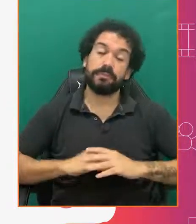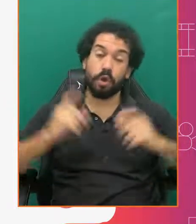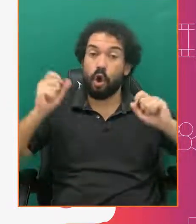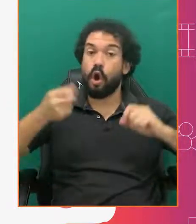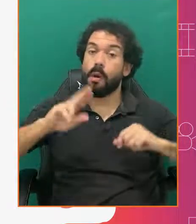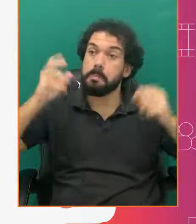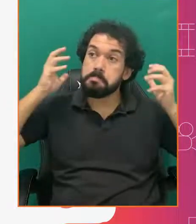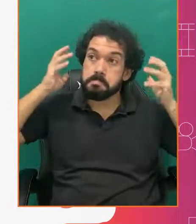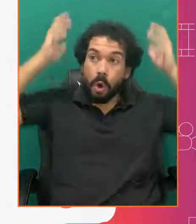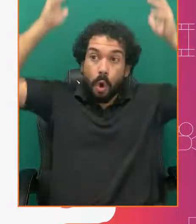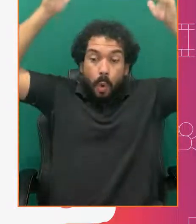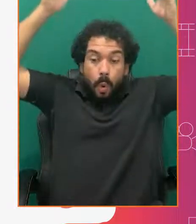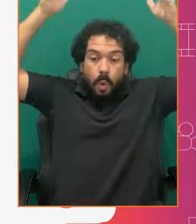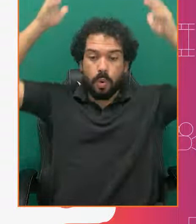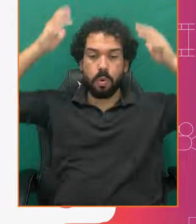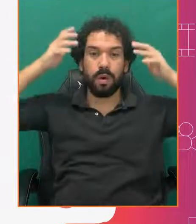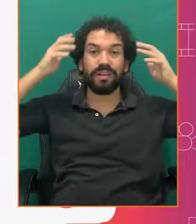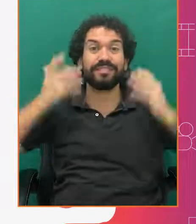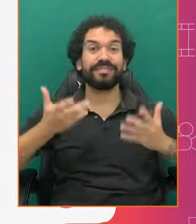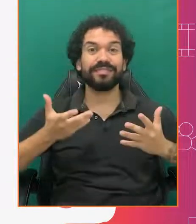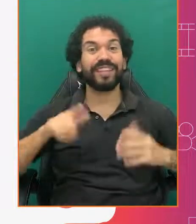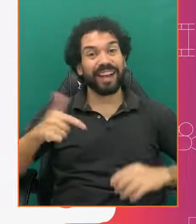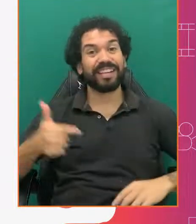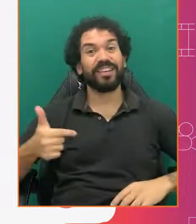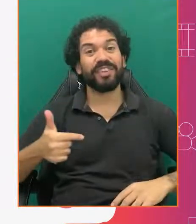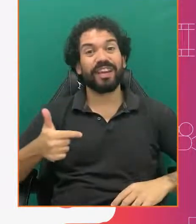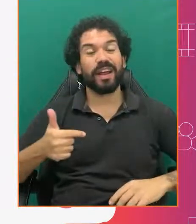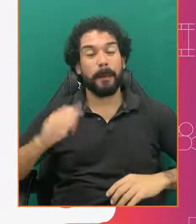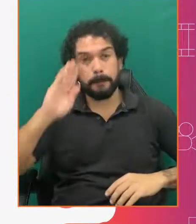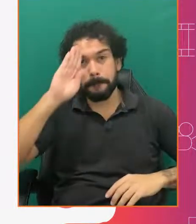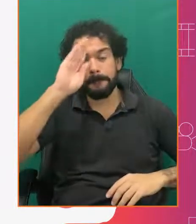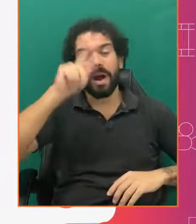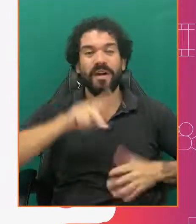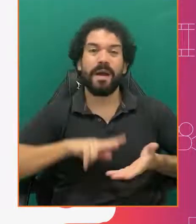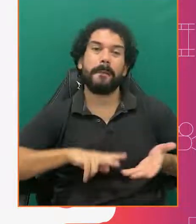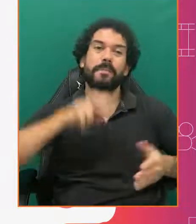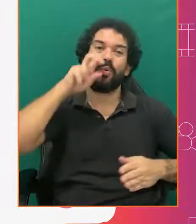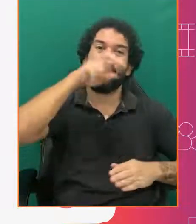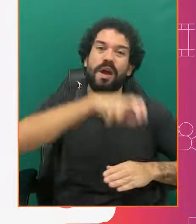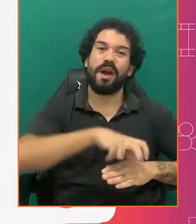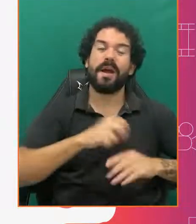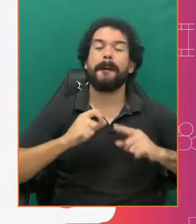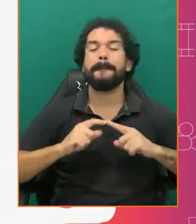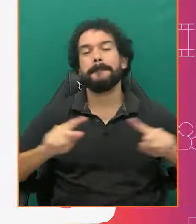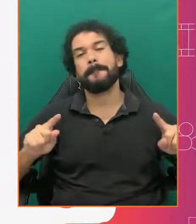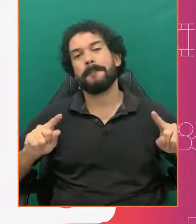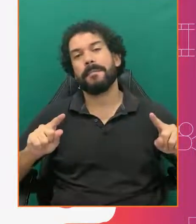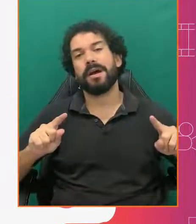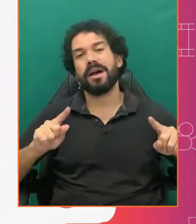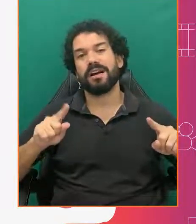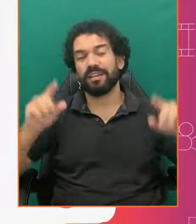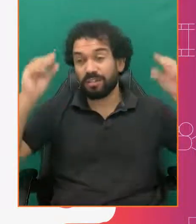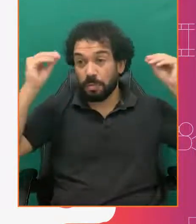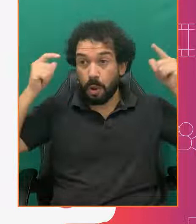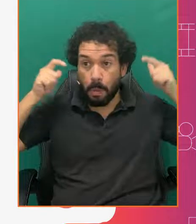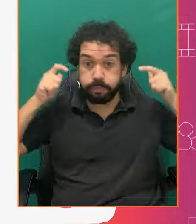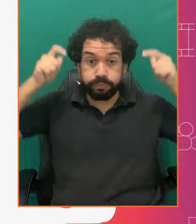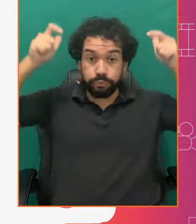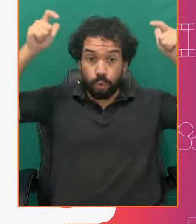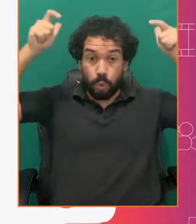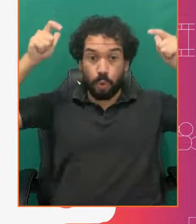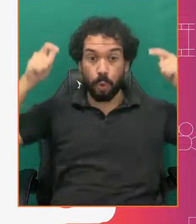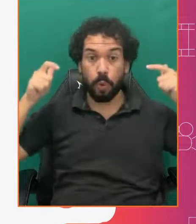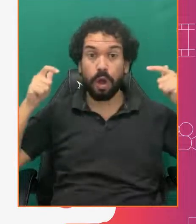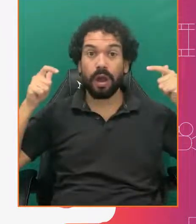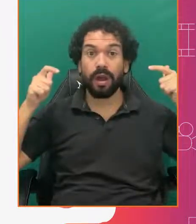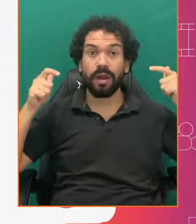É uma ação secundária. A ação principal é o salto. Mas o fato de você fazer esse chapéu